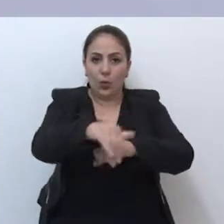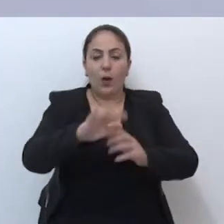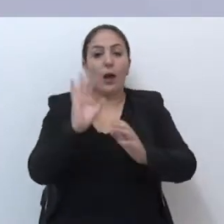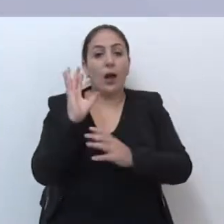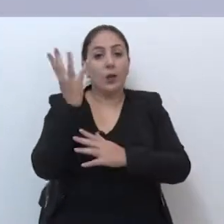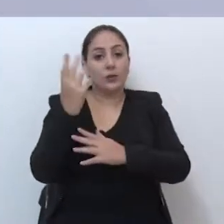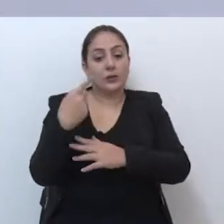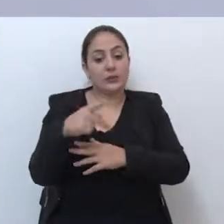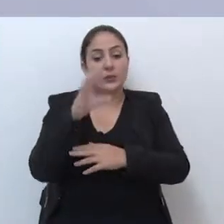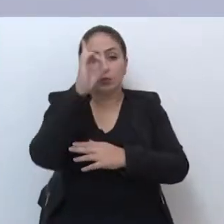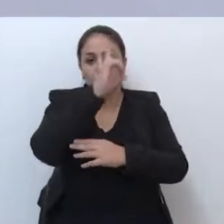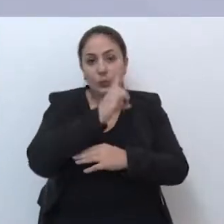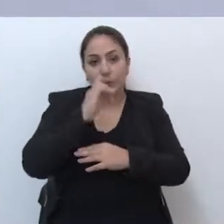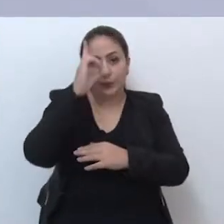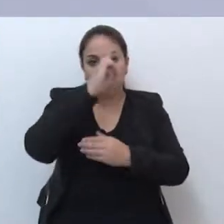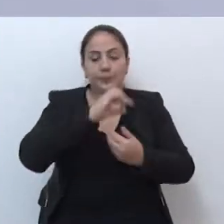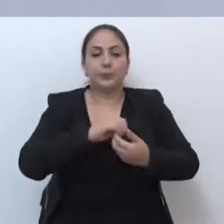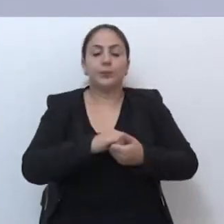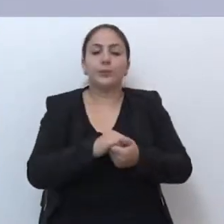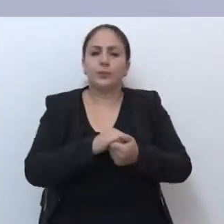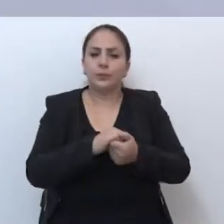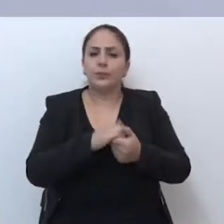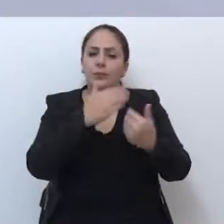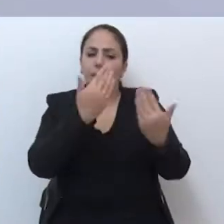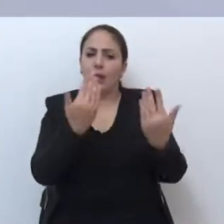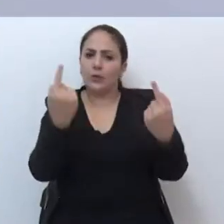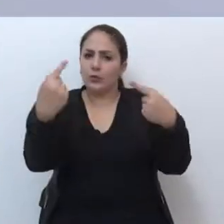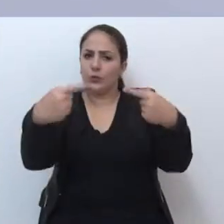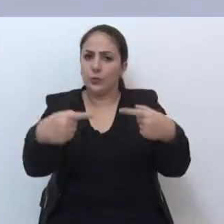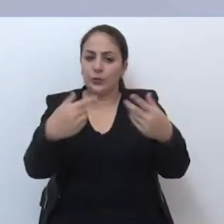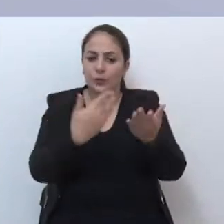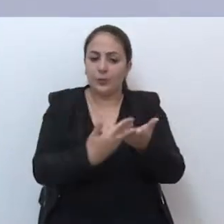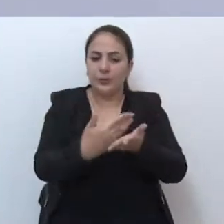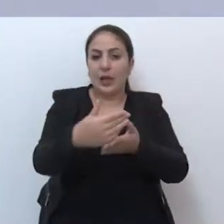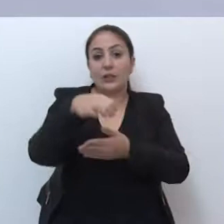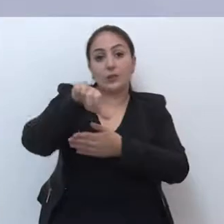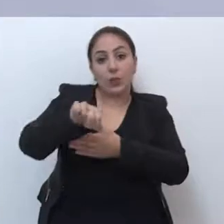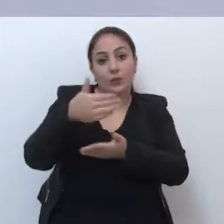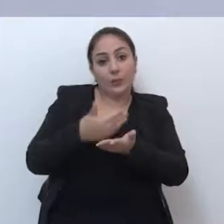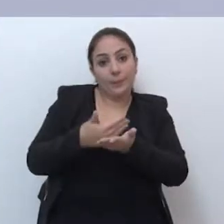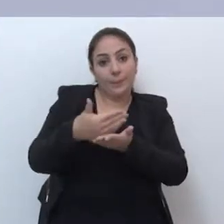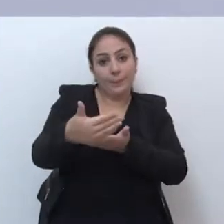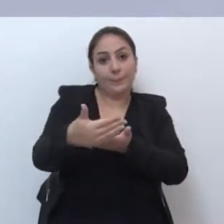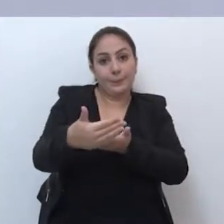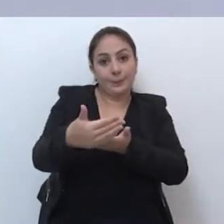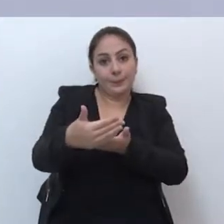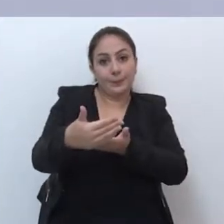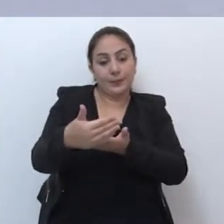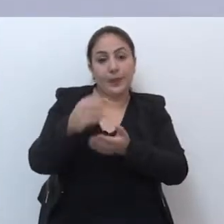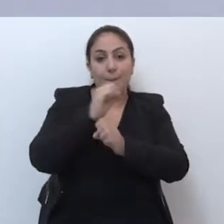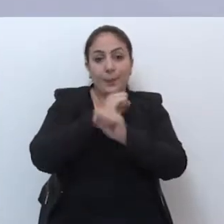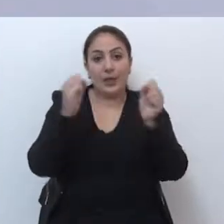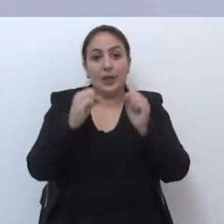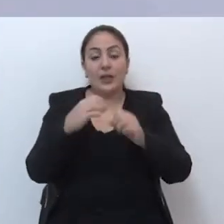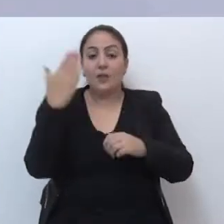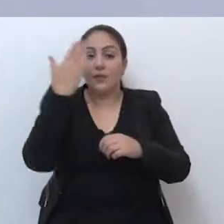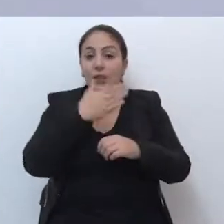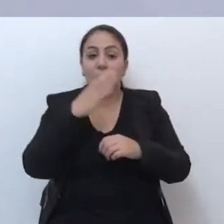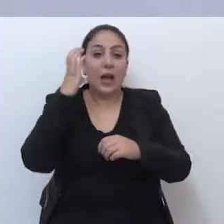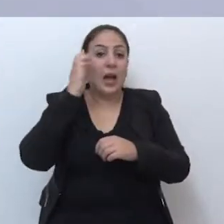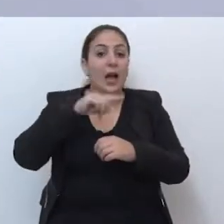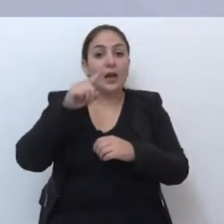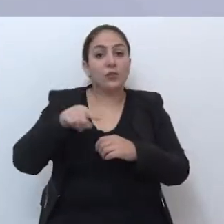rua acontece neste domingo. A prova terá largada às 9 horas da manhã em frente à rádio